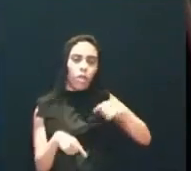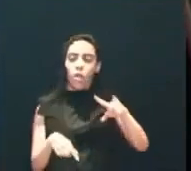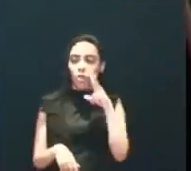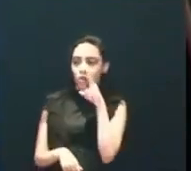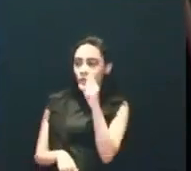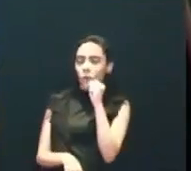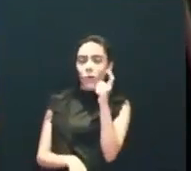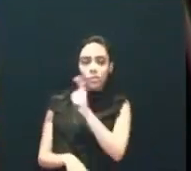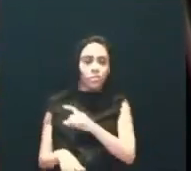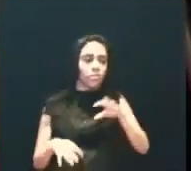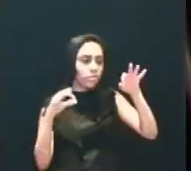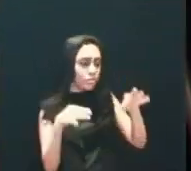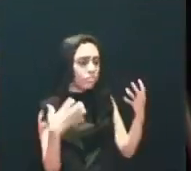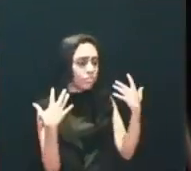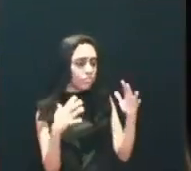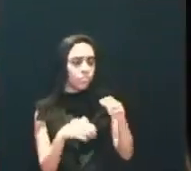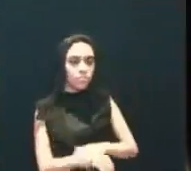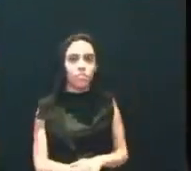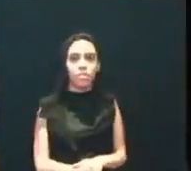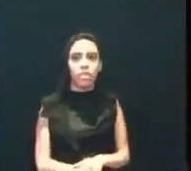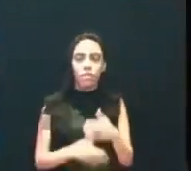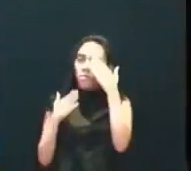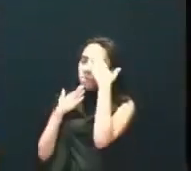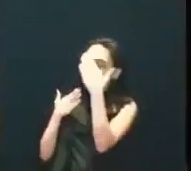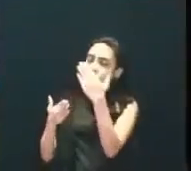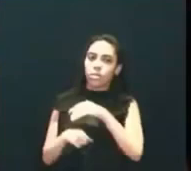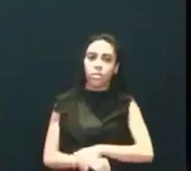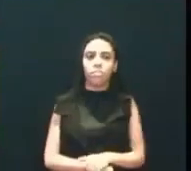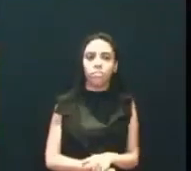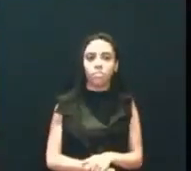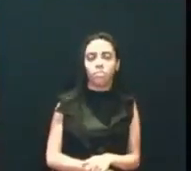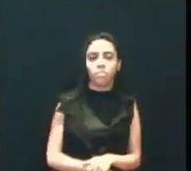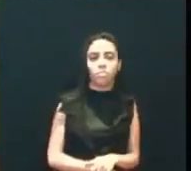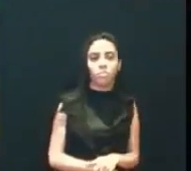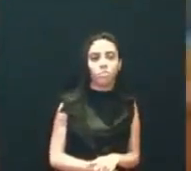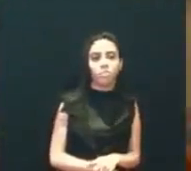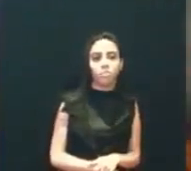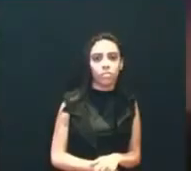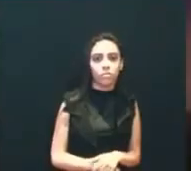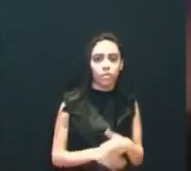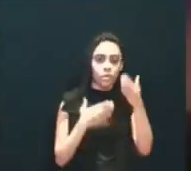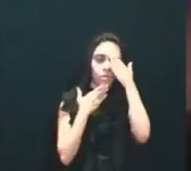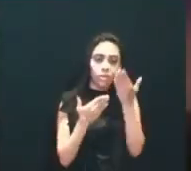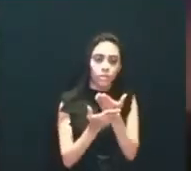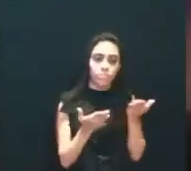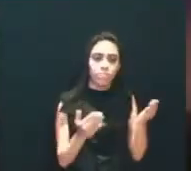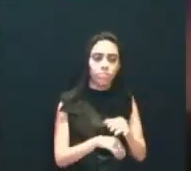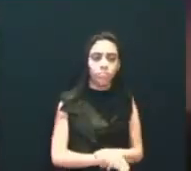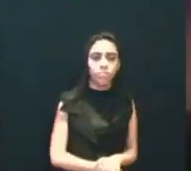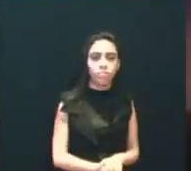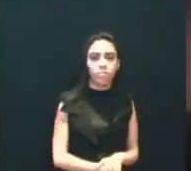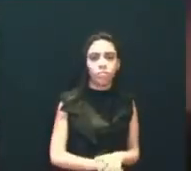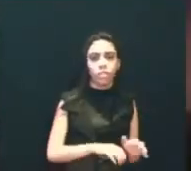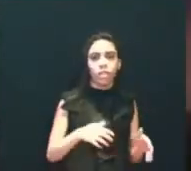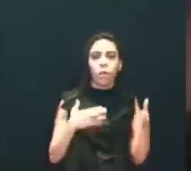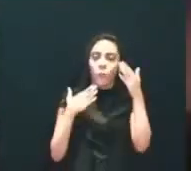força. Com certeza. E para isso que o GAPA está aqui, né? Obrigada. Para apoiar esses pacientes. Gente. Ótimo. Então,